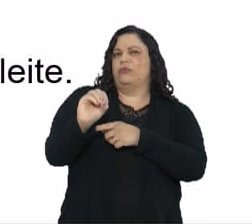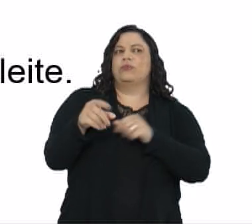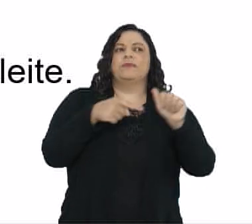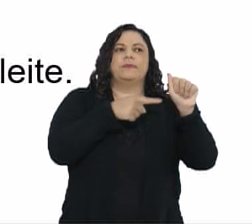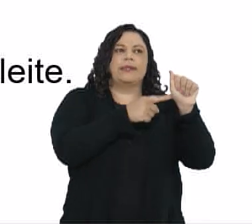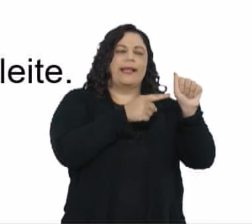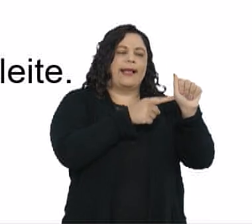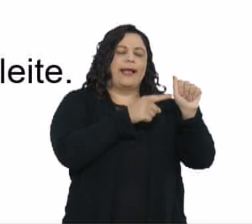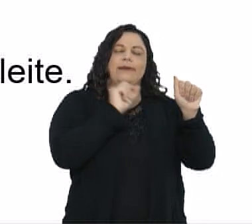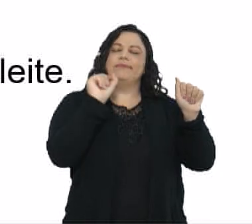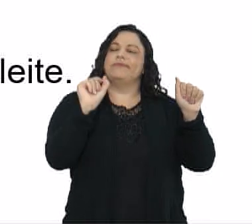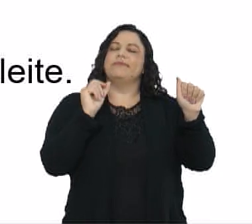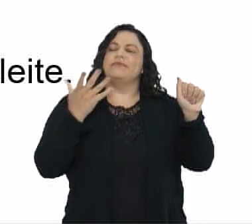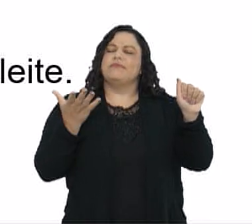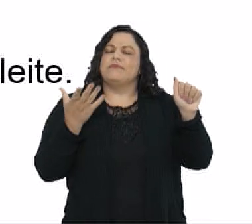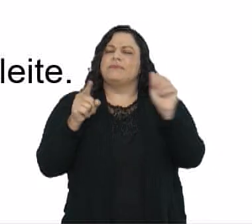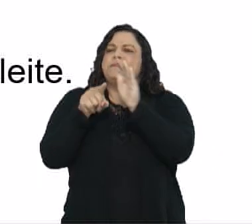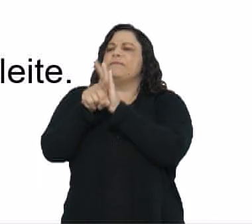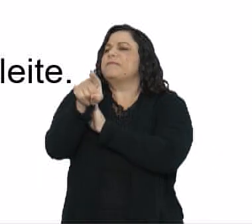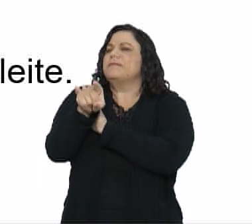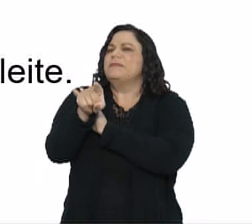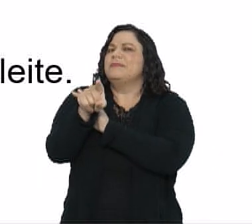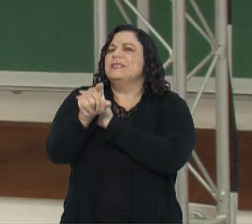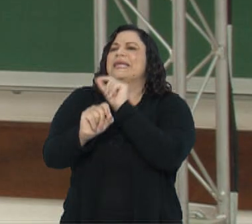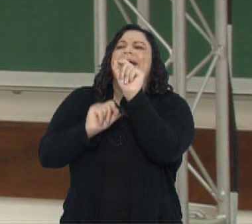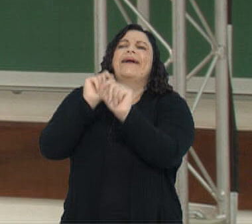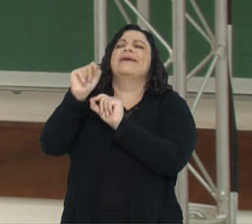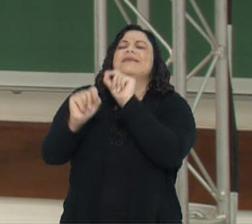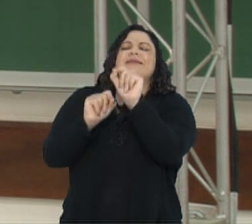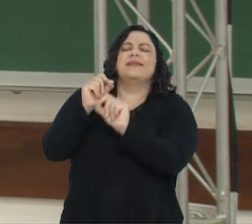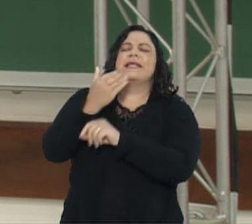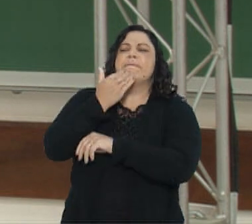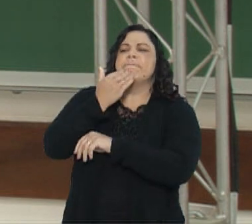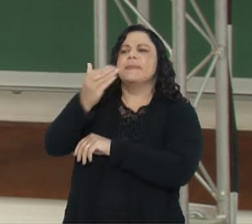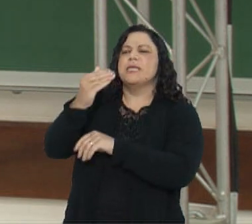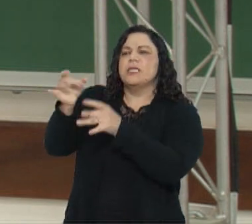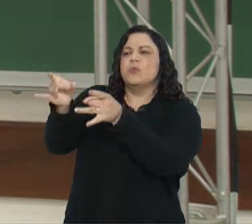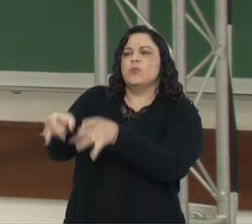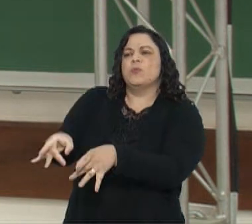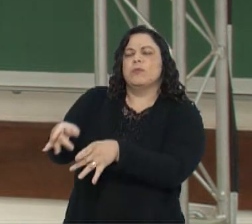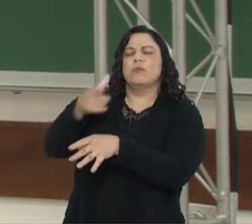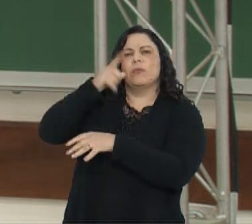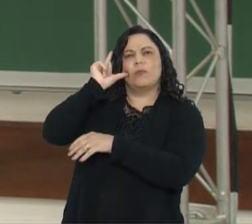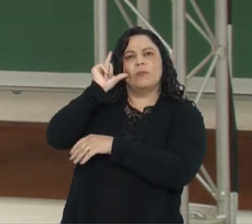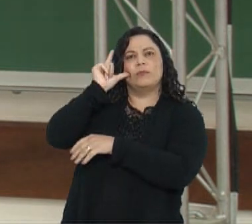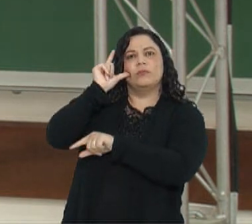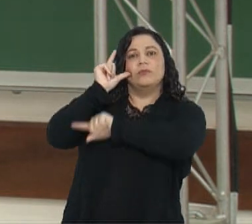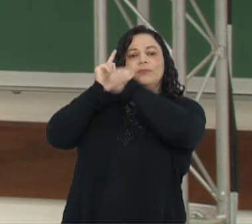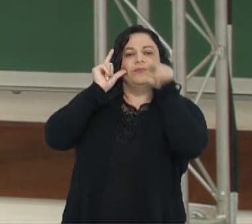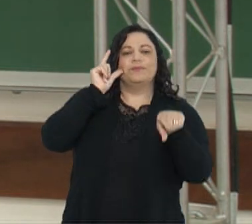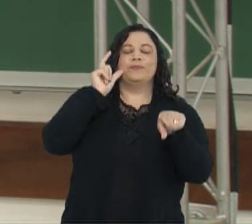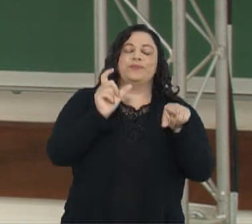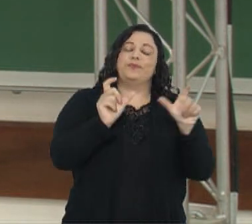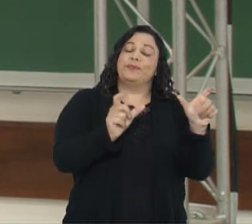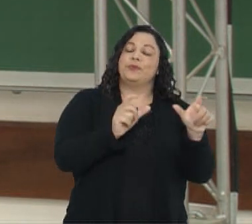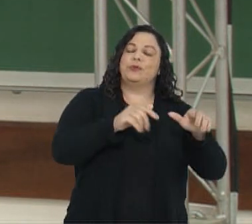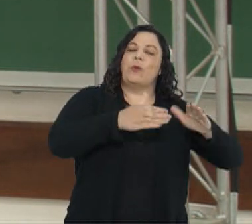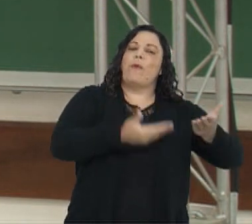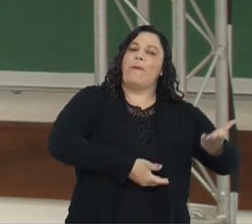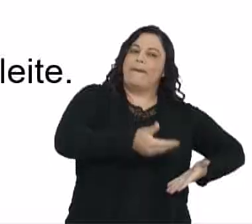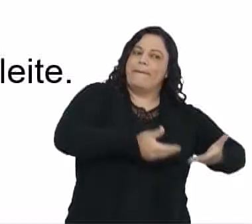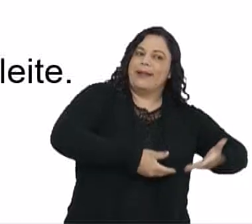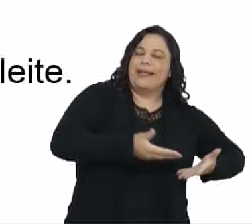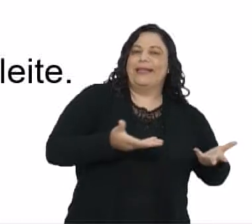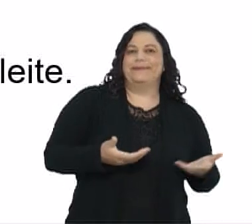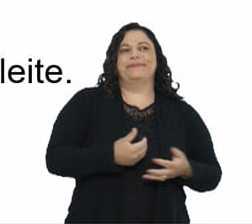demissão ontem. Faço a pergunta, quem pediu demissão ontem? Então, temos ali o empregado da casa, certinho?